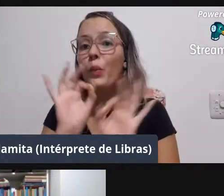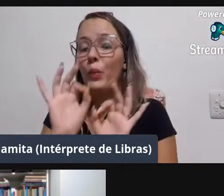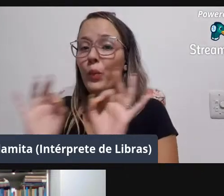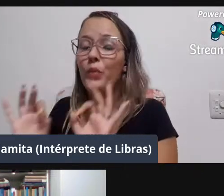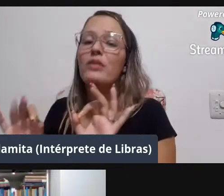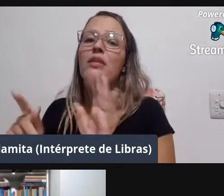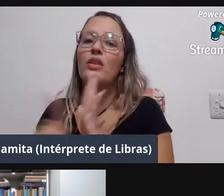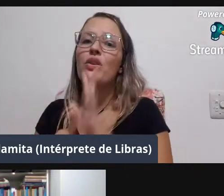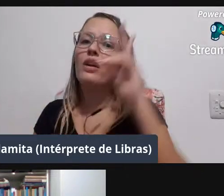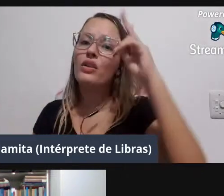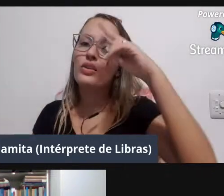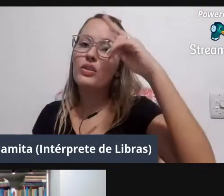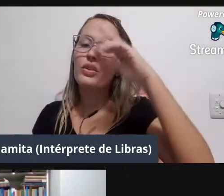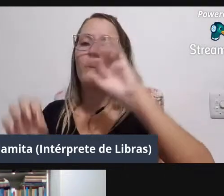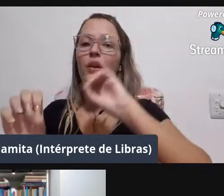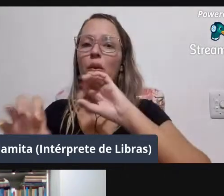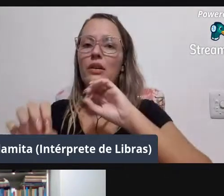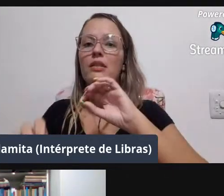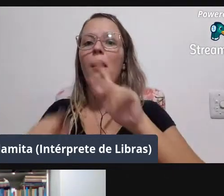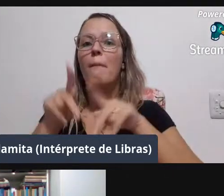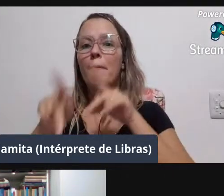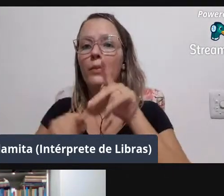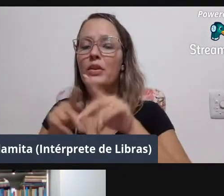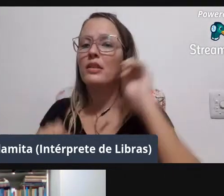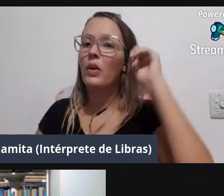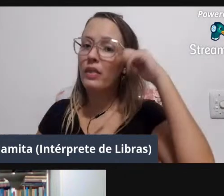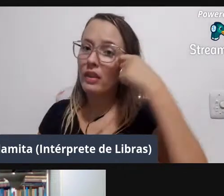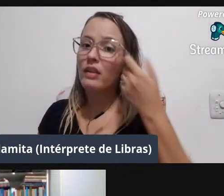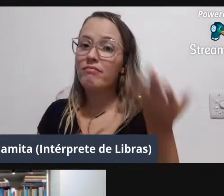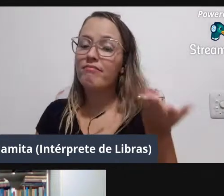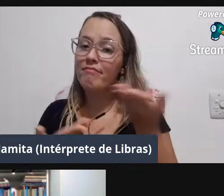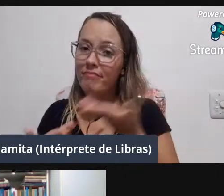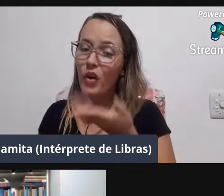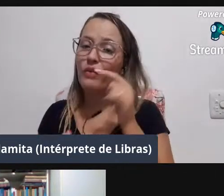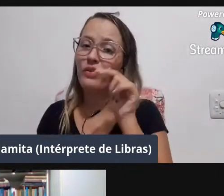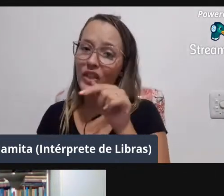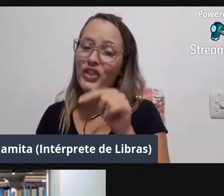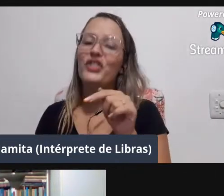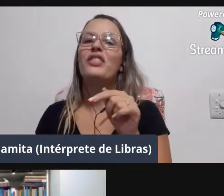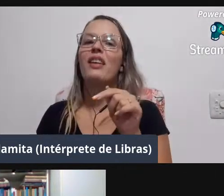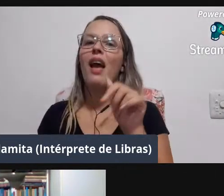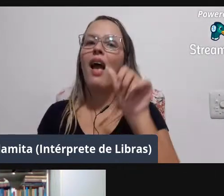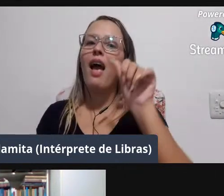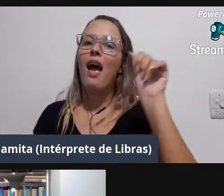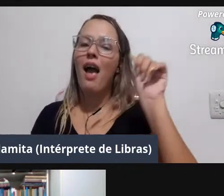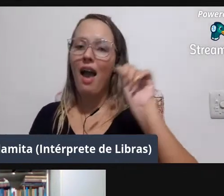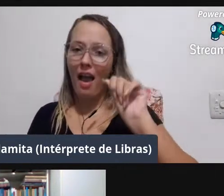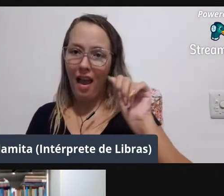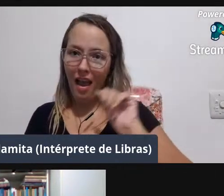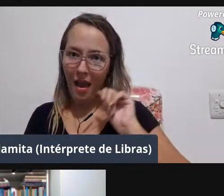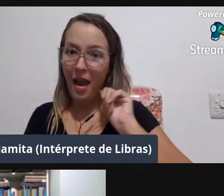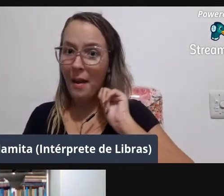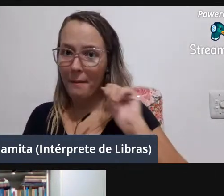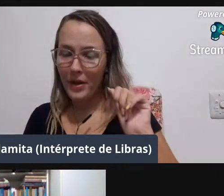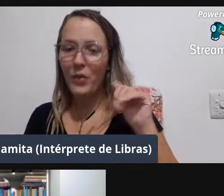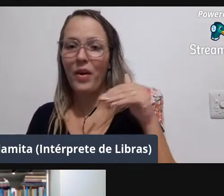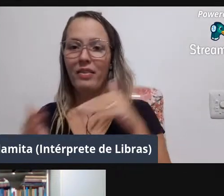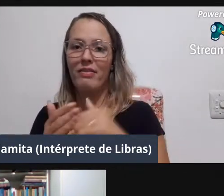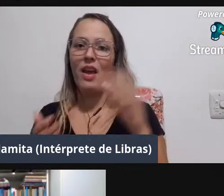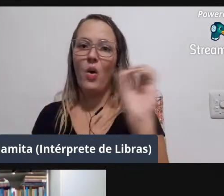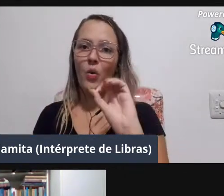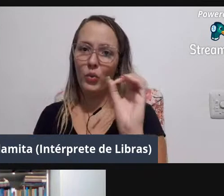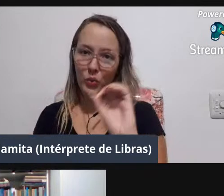história da educação das populações negras. E aí fica o convite, está aberto de abril até outubro para submissão de